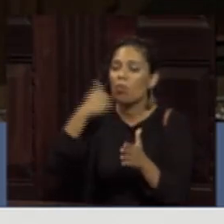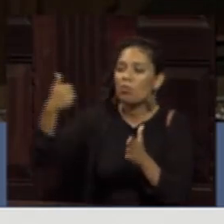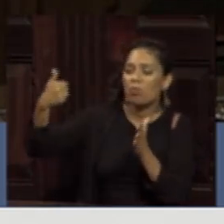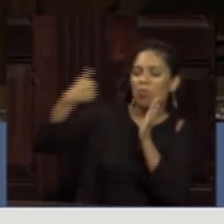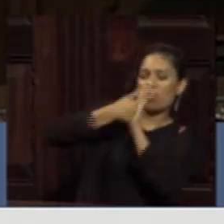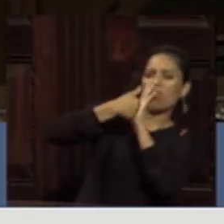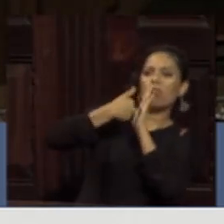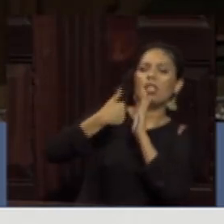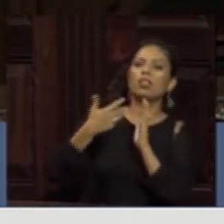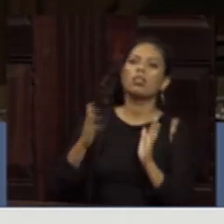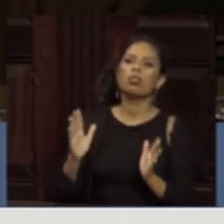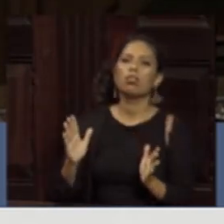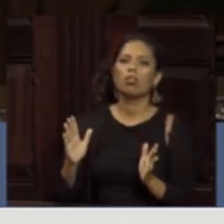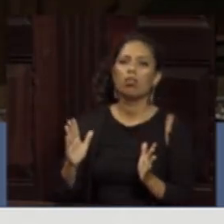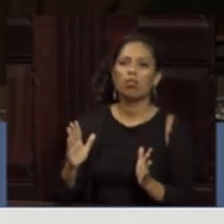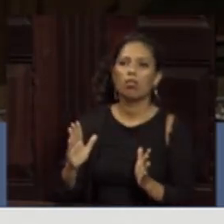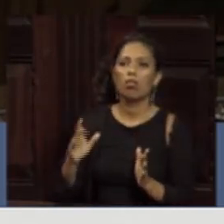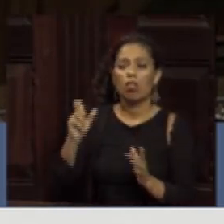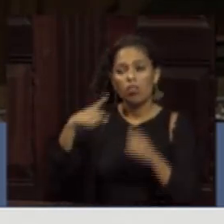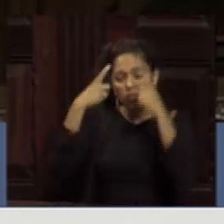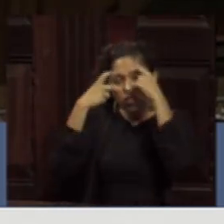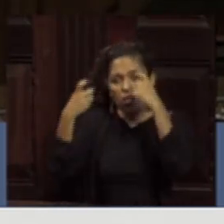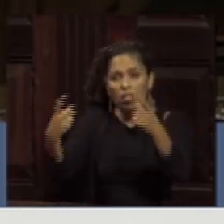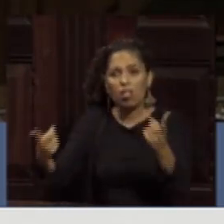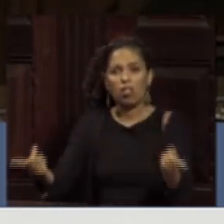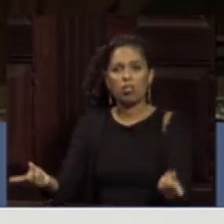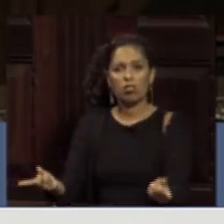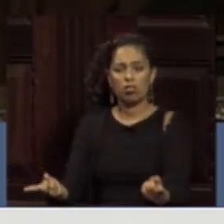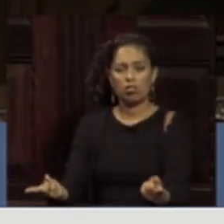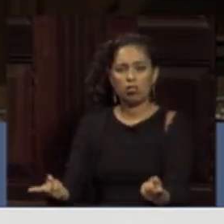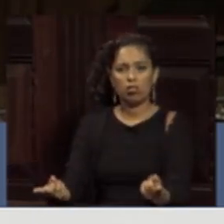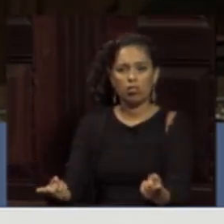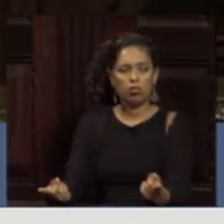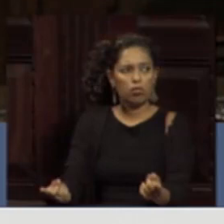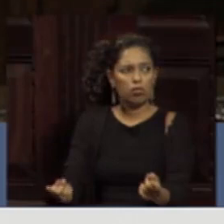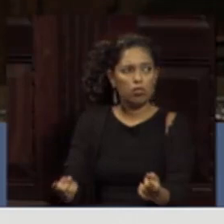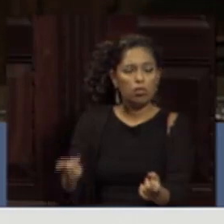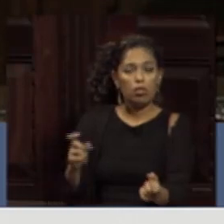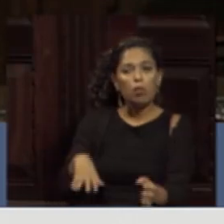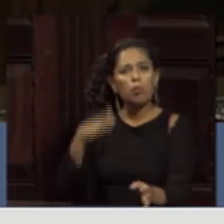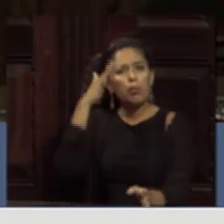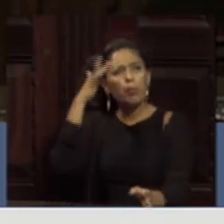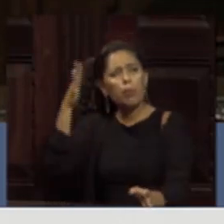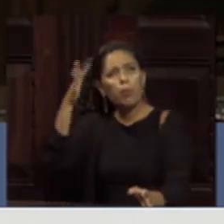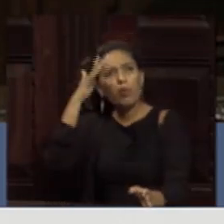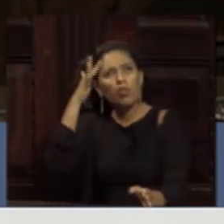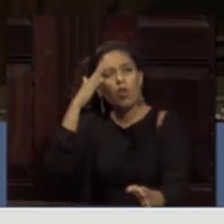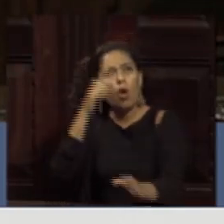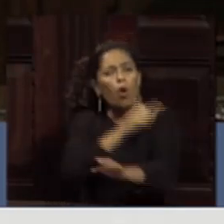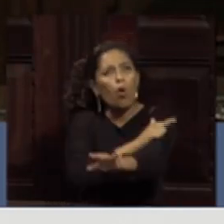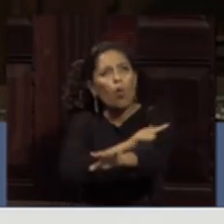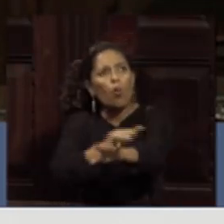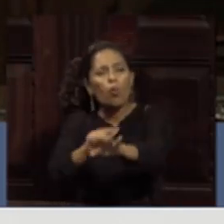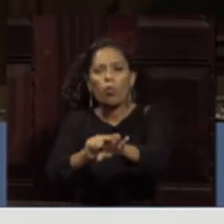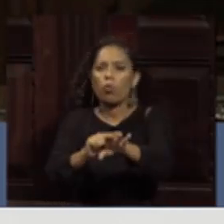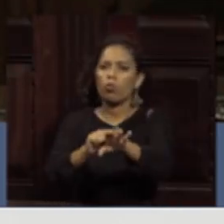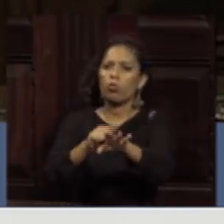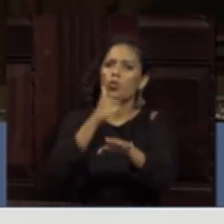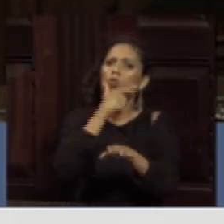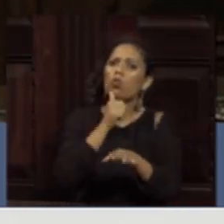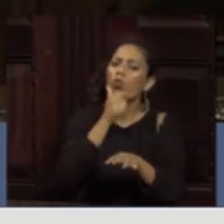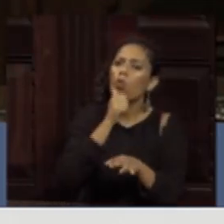que identificam e faz um corte no comportamento machista e